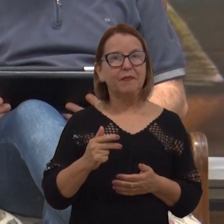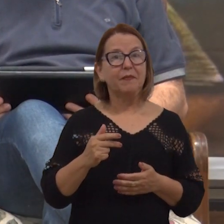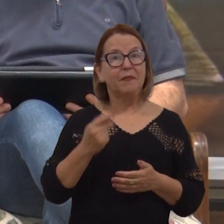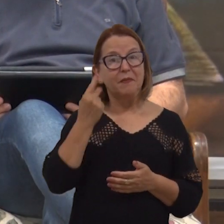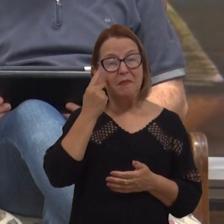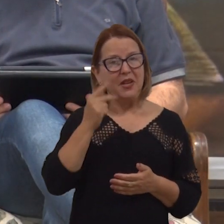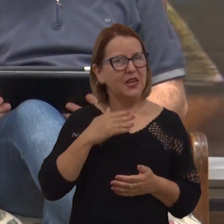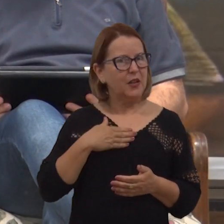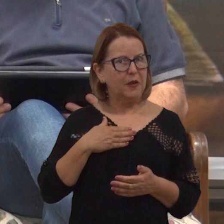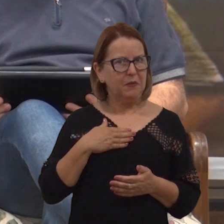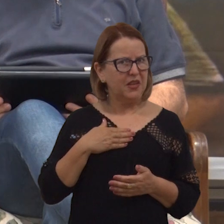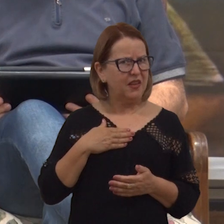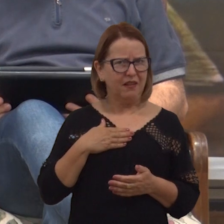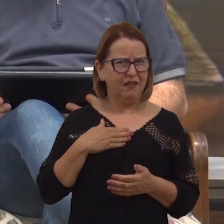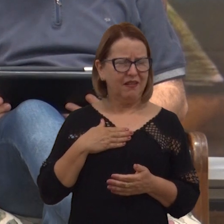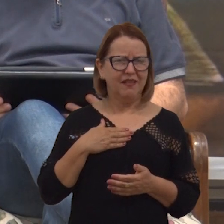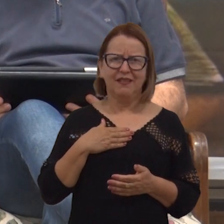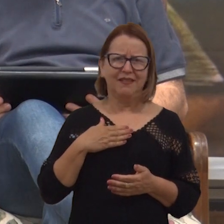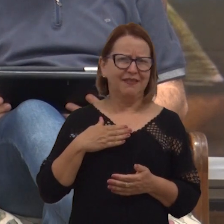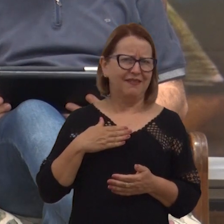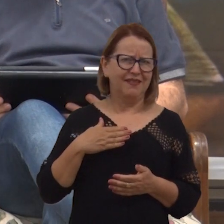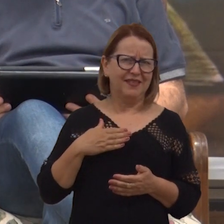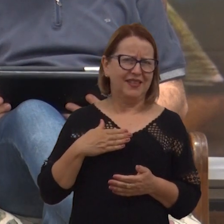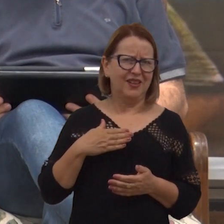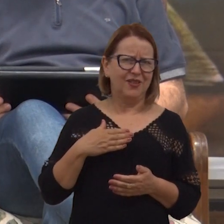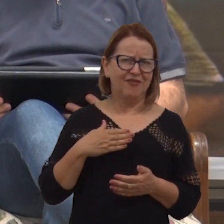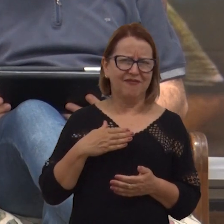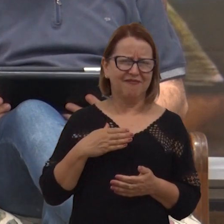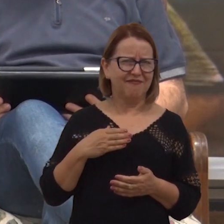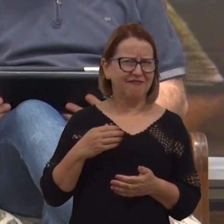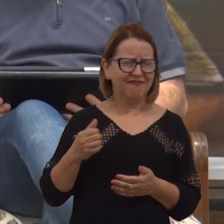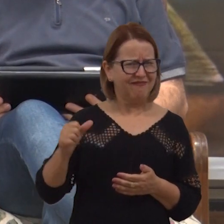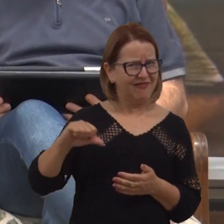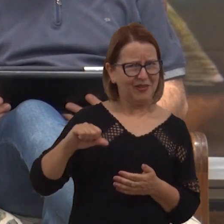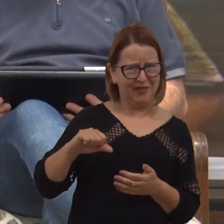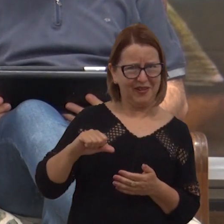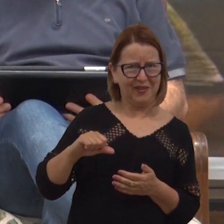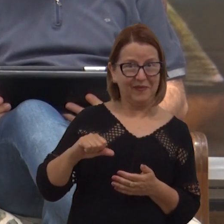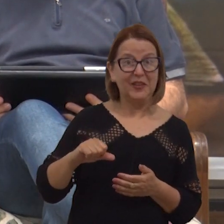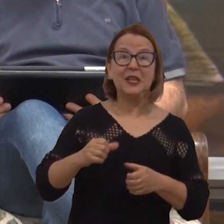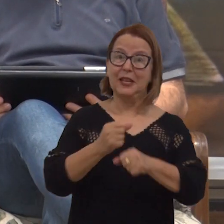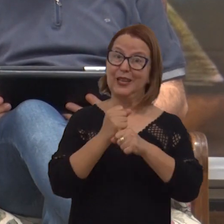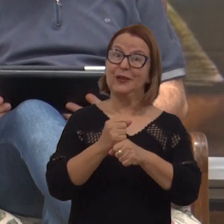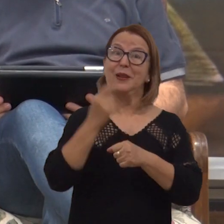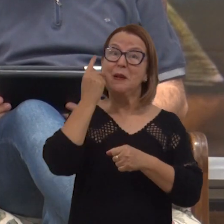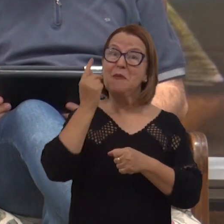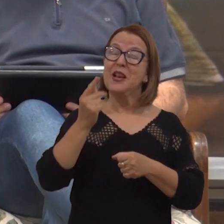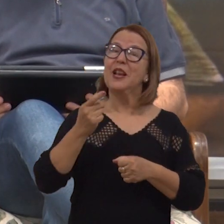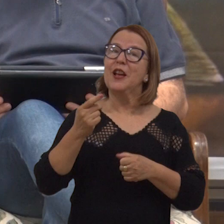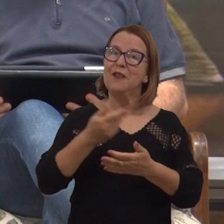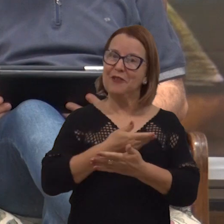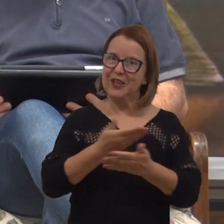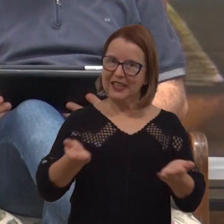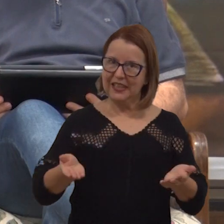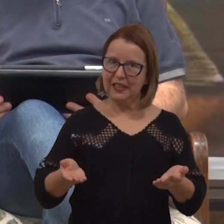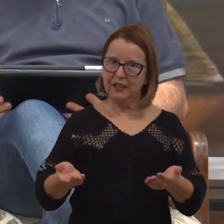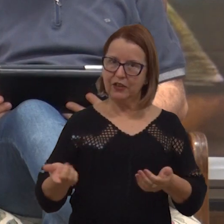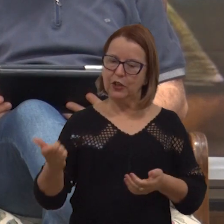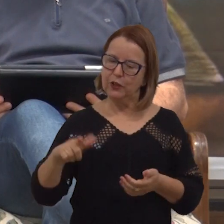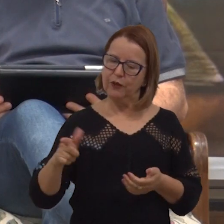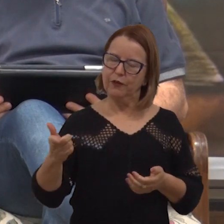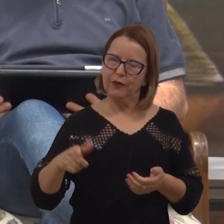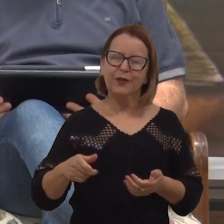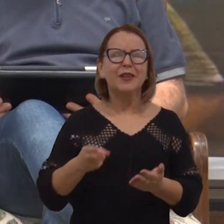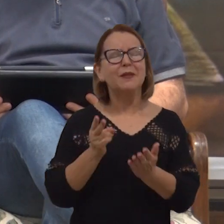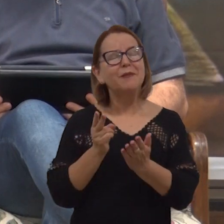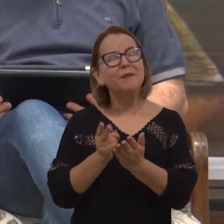desgosta, e é segurança para vós outros, que eu vos repita as mesmas